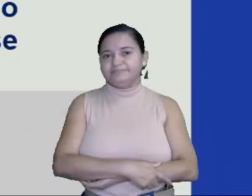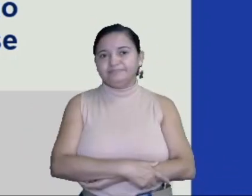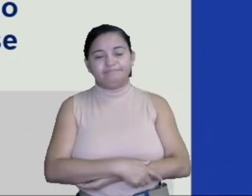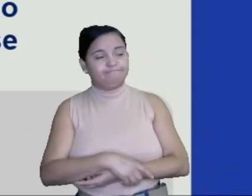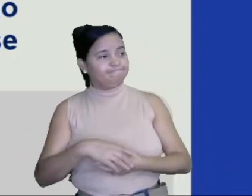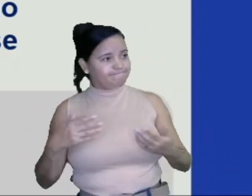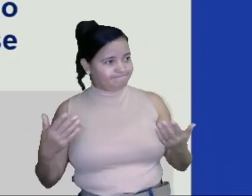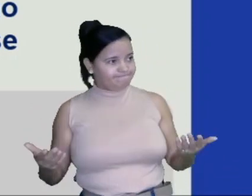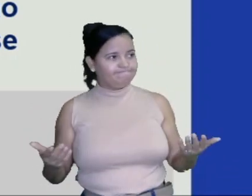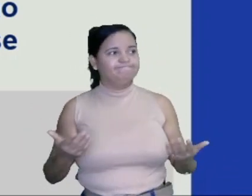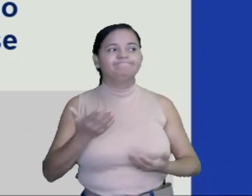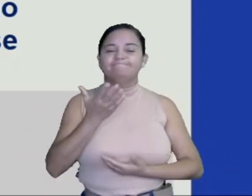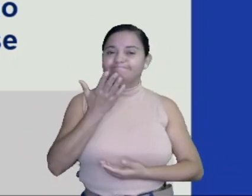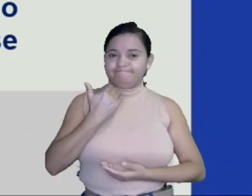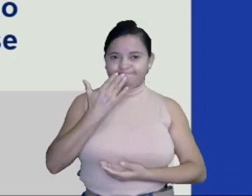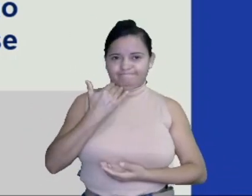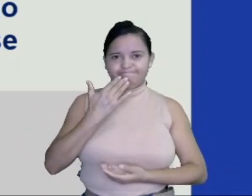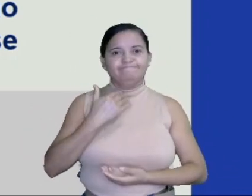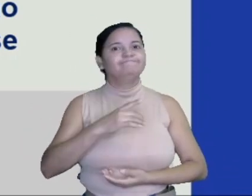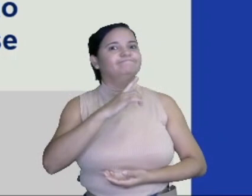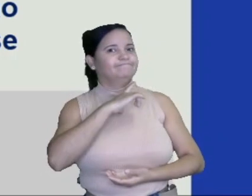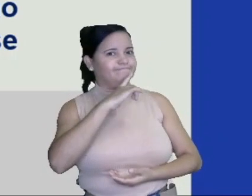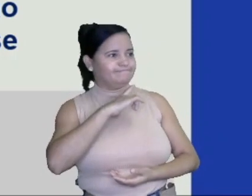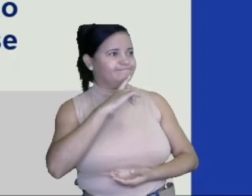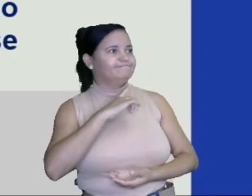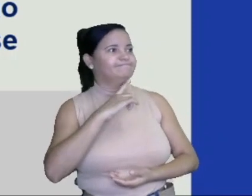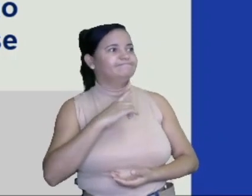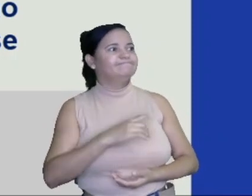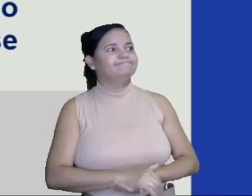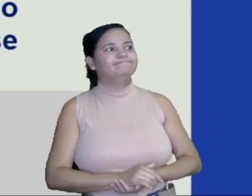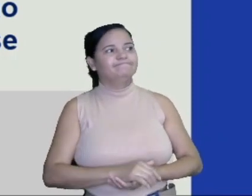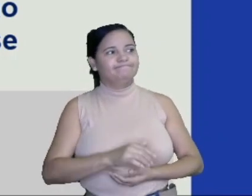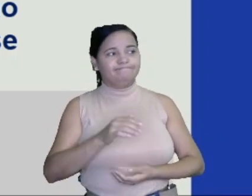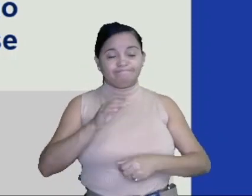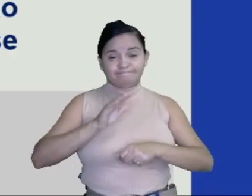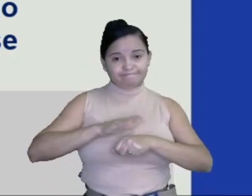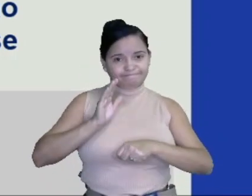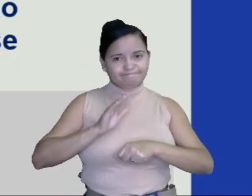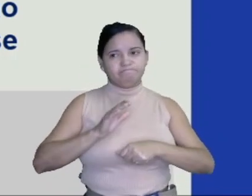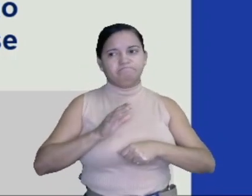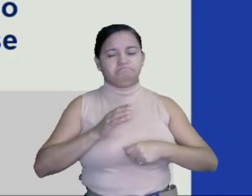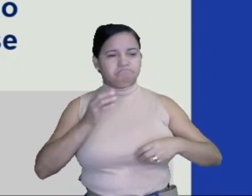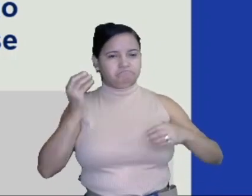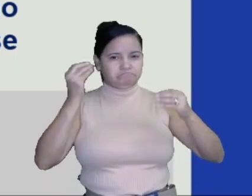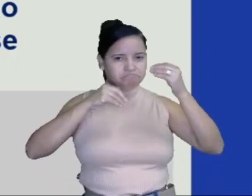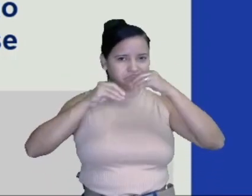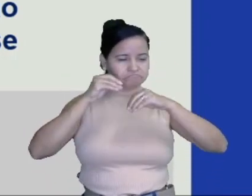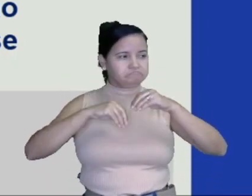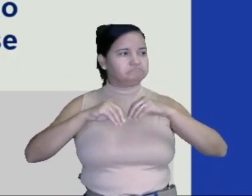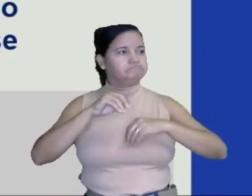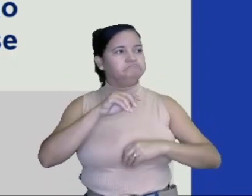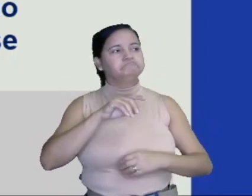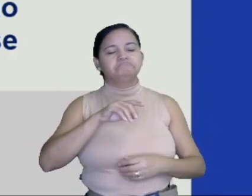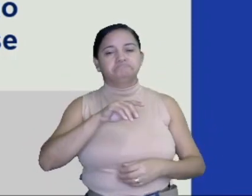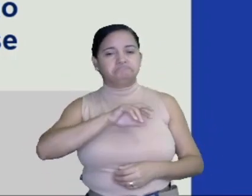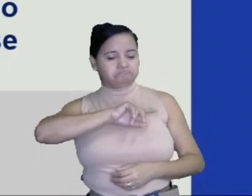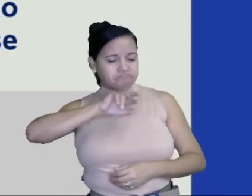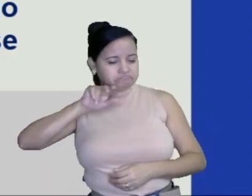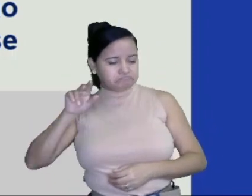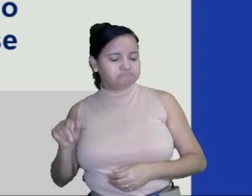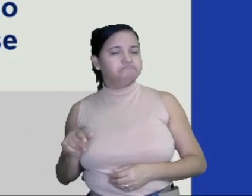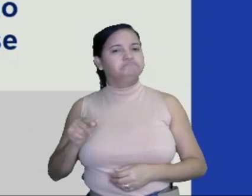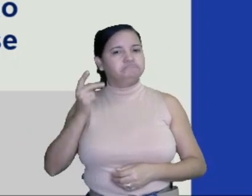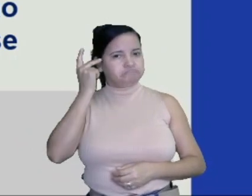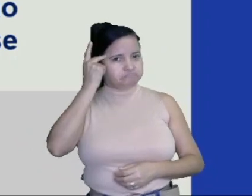fazem? Esses alimentos, eles são ricos em proteínas e sais minerais. São essenciais para